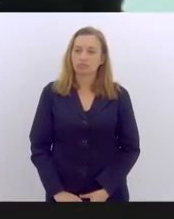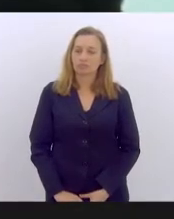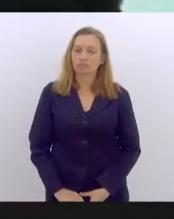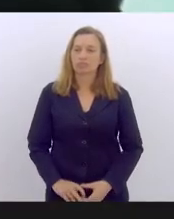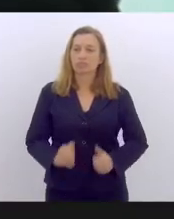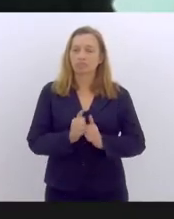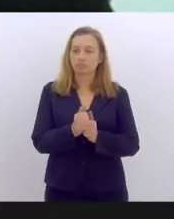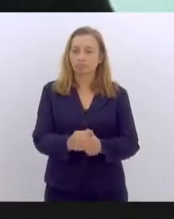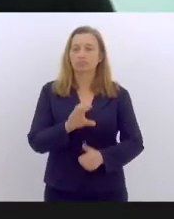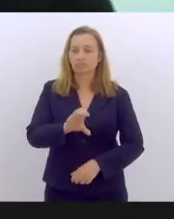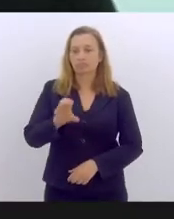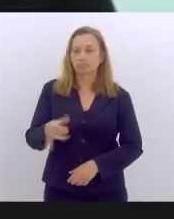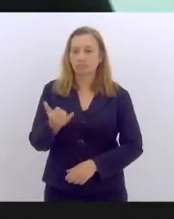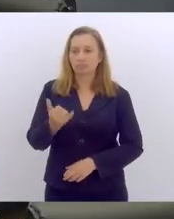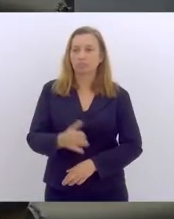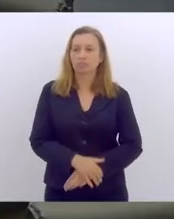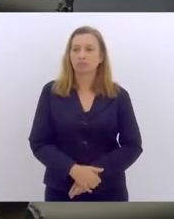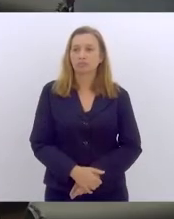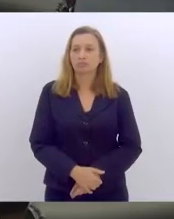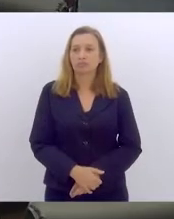Acompanho a CCJ.